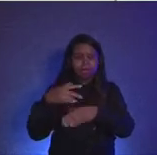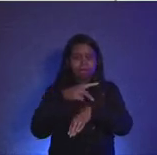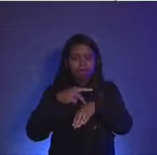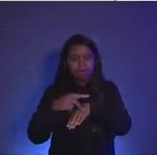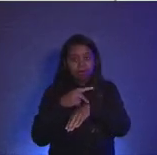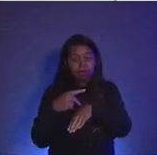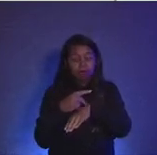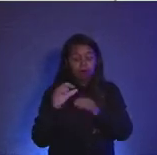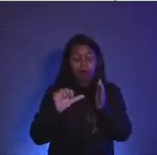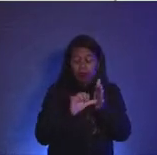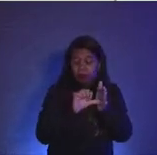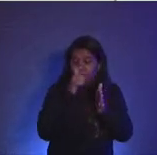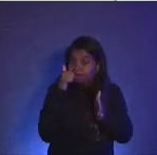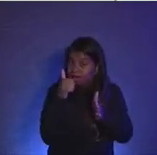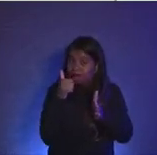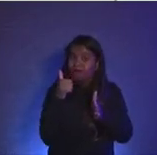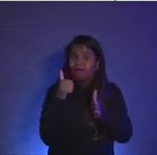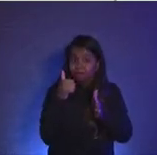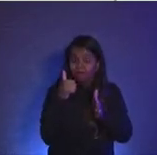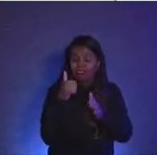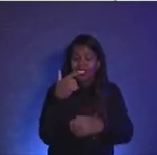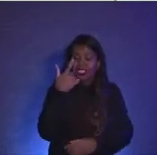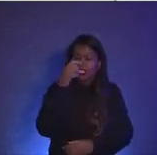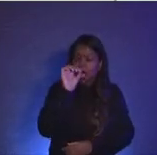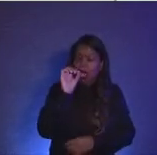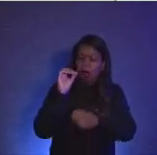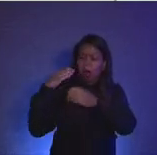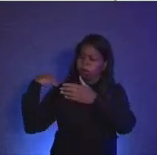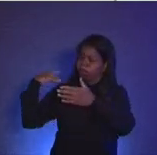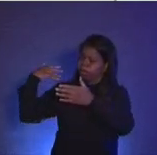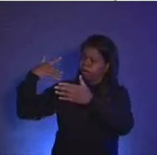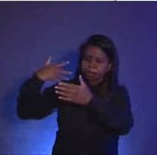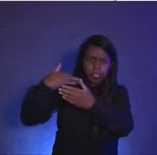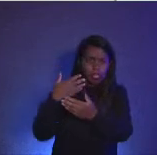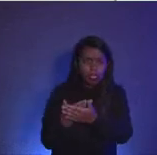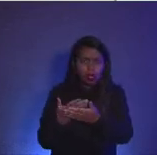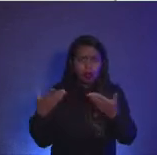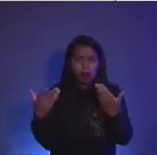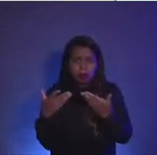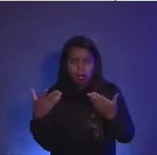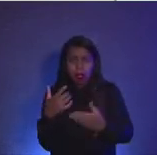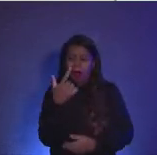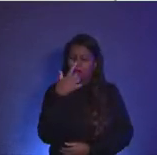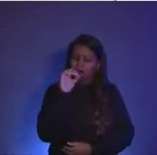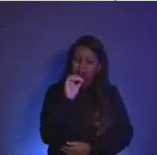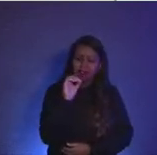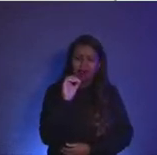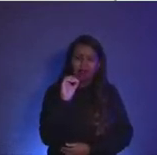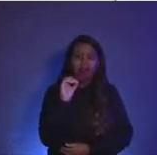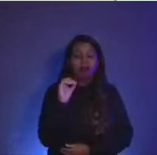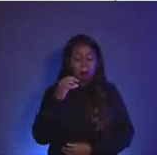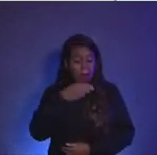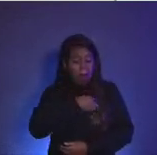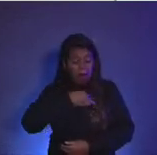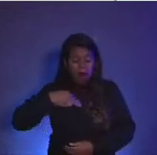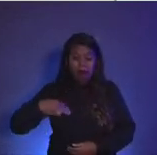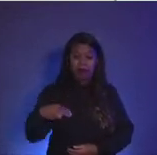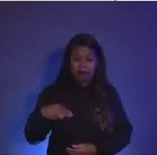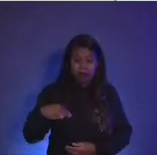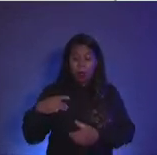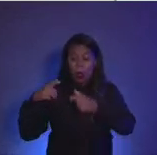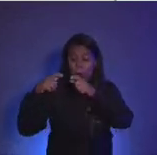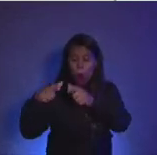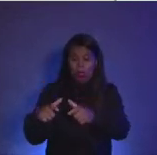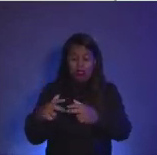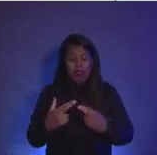primeira vez, pelo menos em 10 anos, que um ministro do GSI, um representante do Conselho de